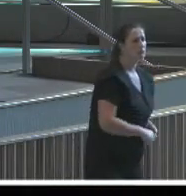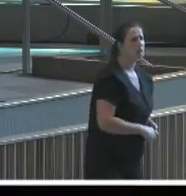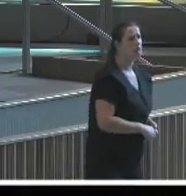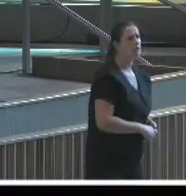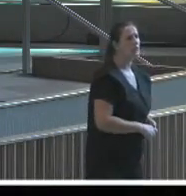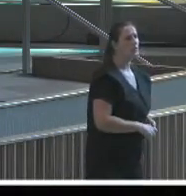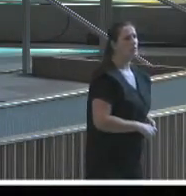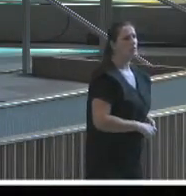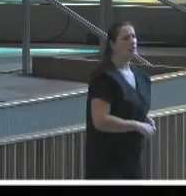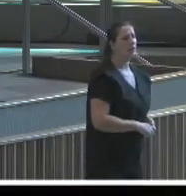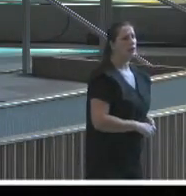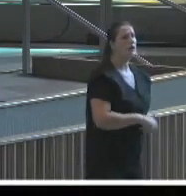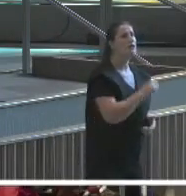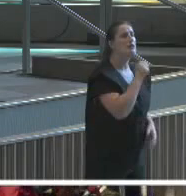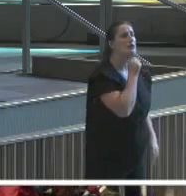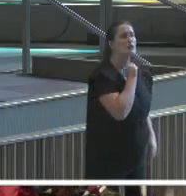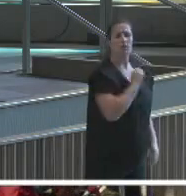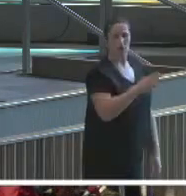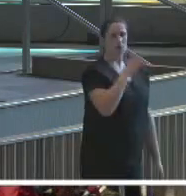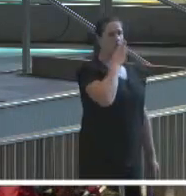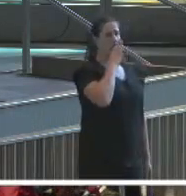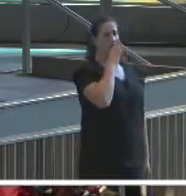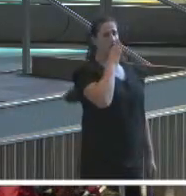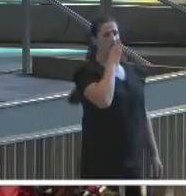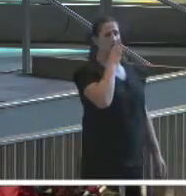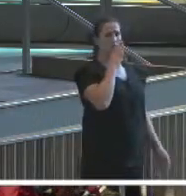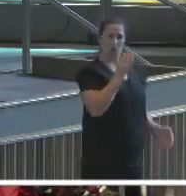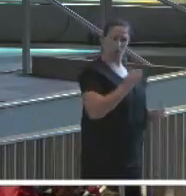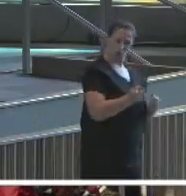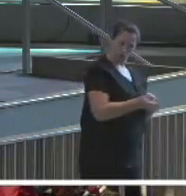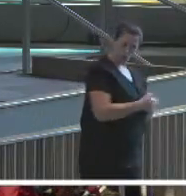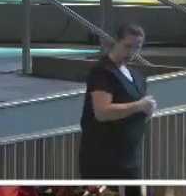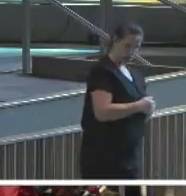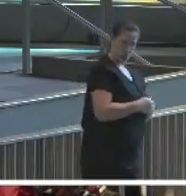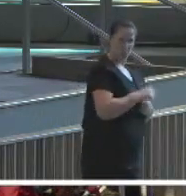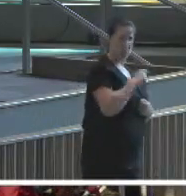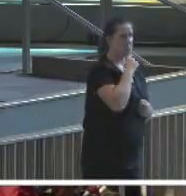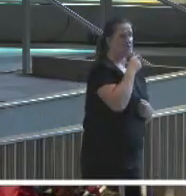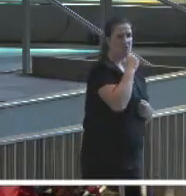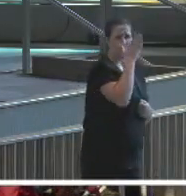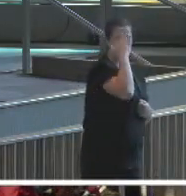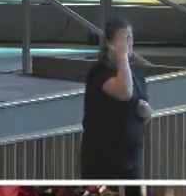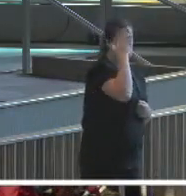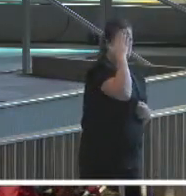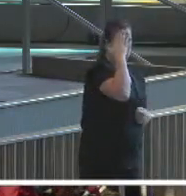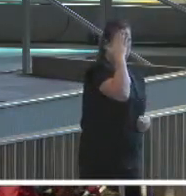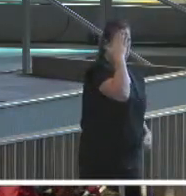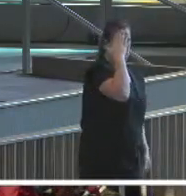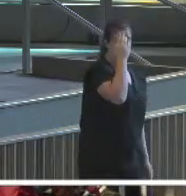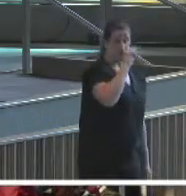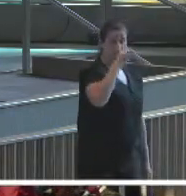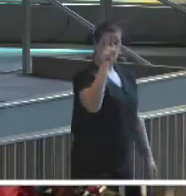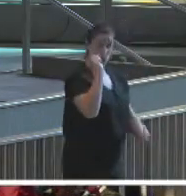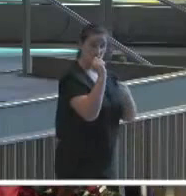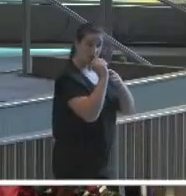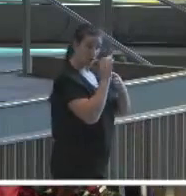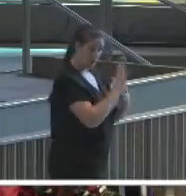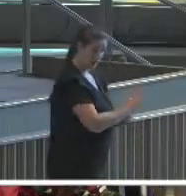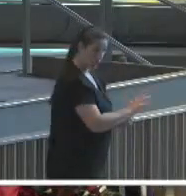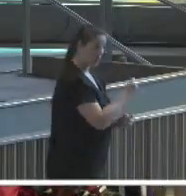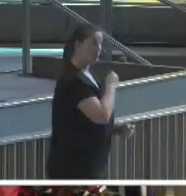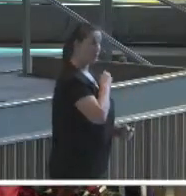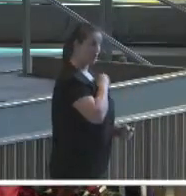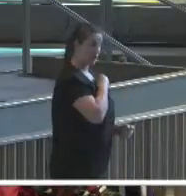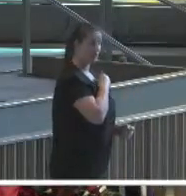Porque é interessante, porque Acã ficou quietinho, escondeu tudo, ninguém sabia. Deus revelou o pecado para